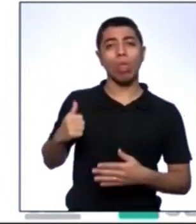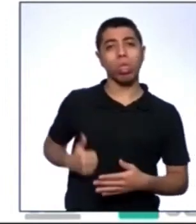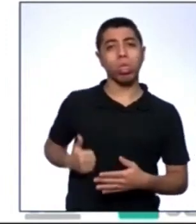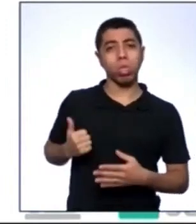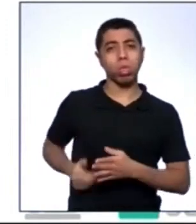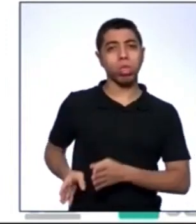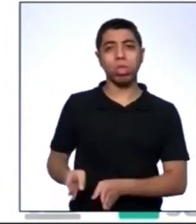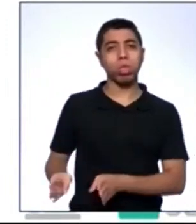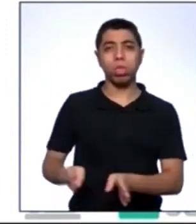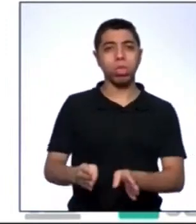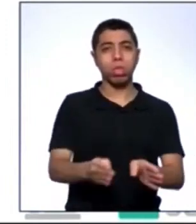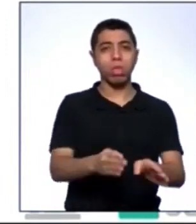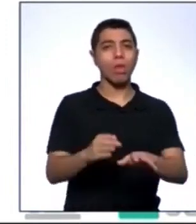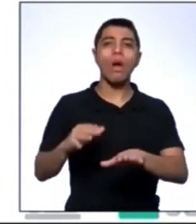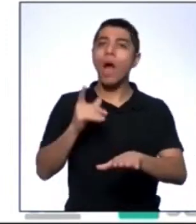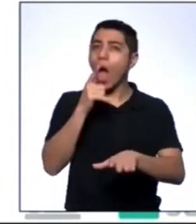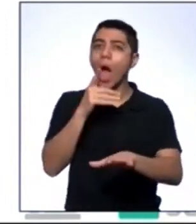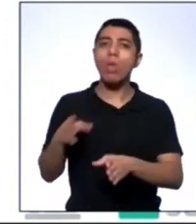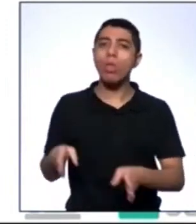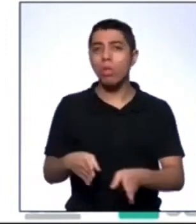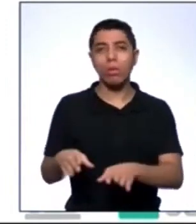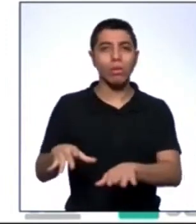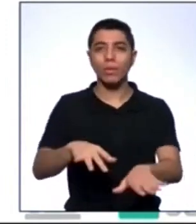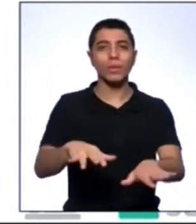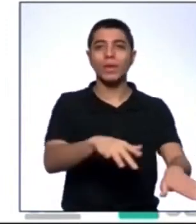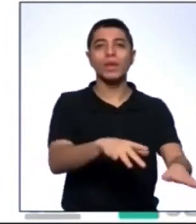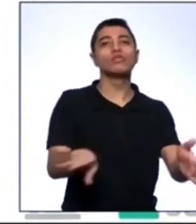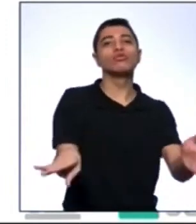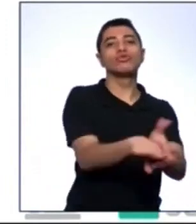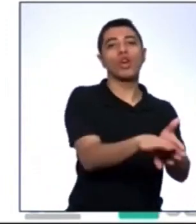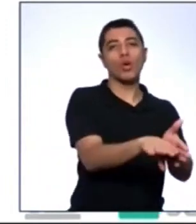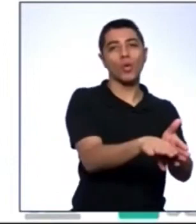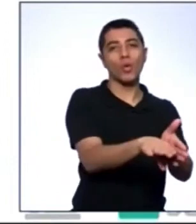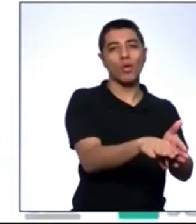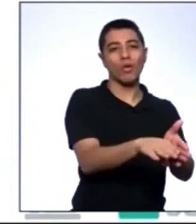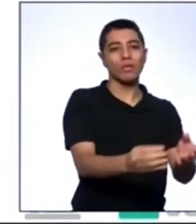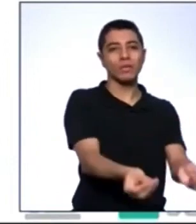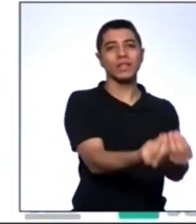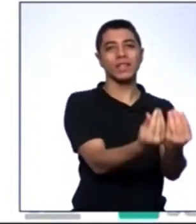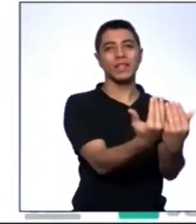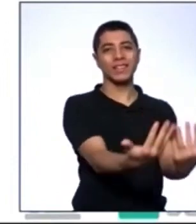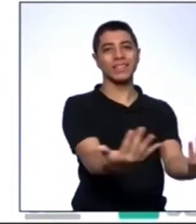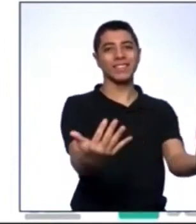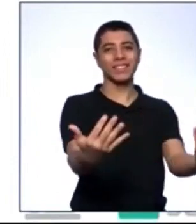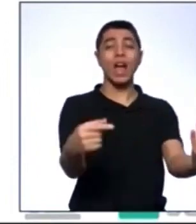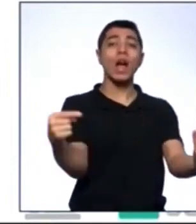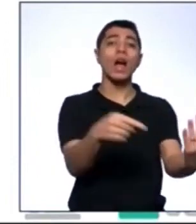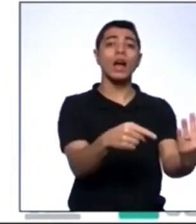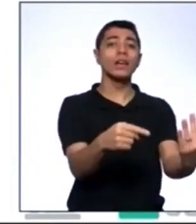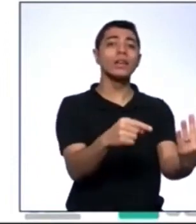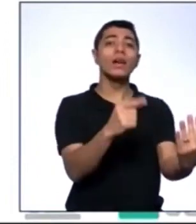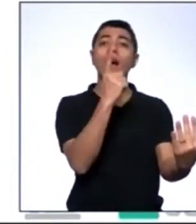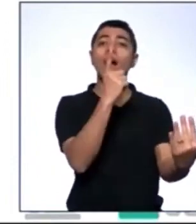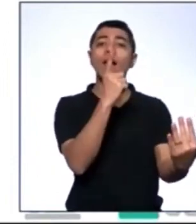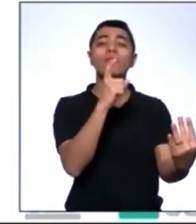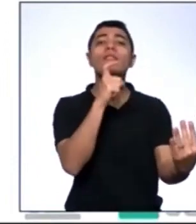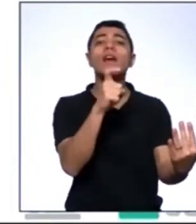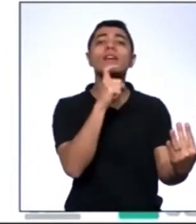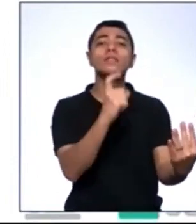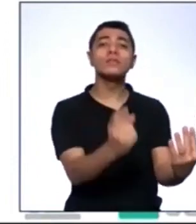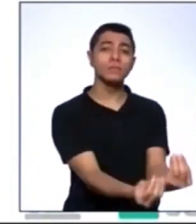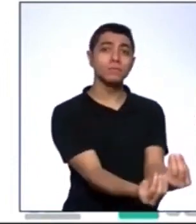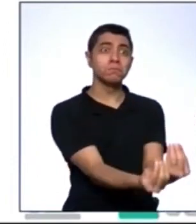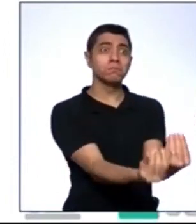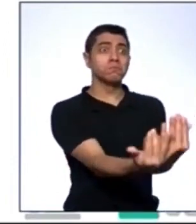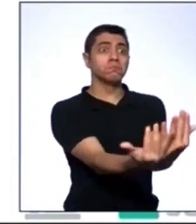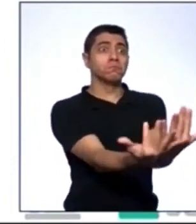água, as algas que compõem o fitoplâncton, elas vão crescer assustadoramente. Vai ter um crescimento,